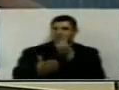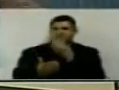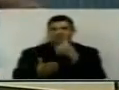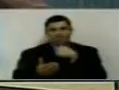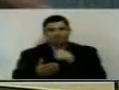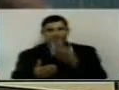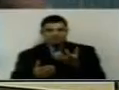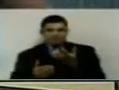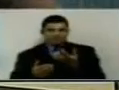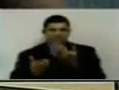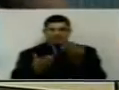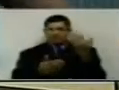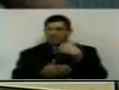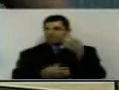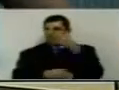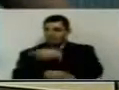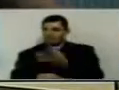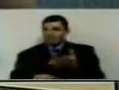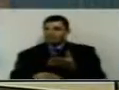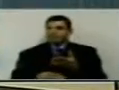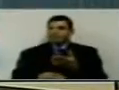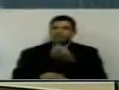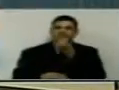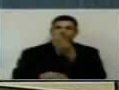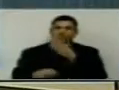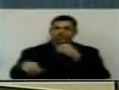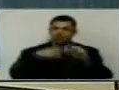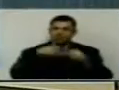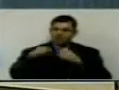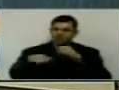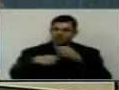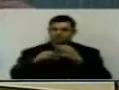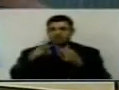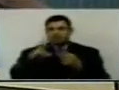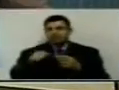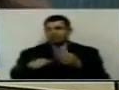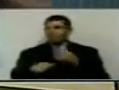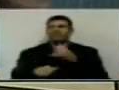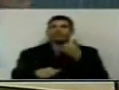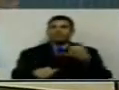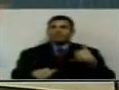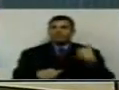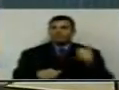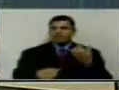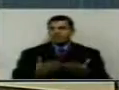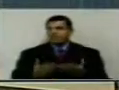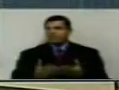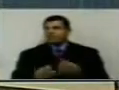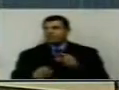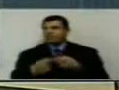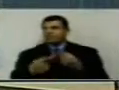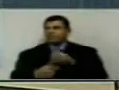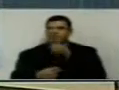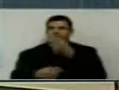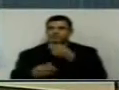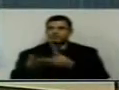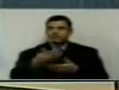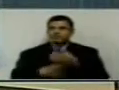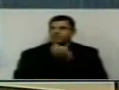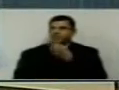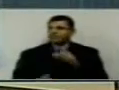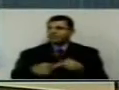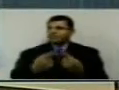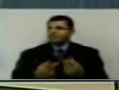Eu quero chegar lá numa boa corrida, não no Ironman, que eu não tenho mais idade para isso, mas numa boa corrida.